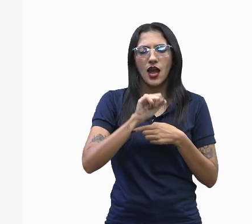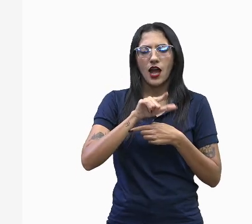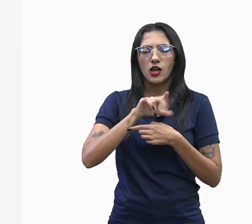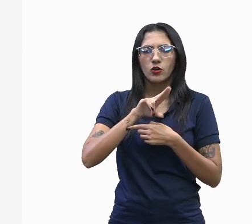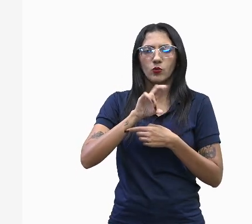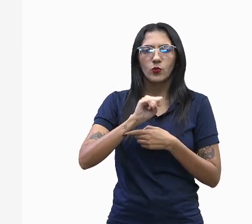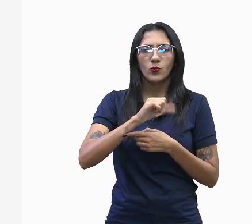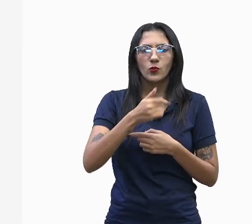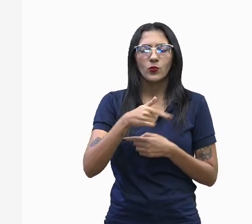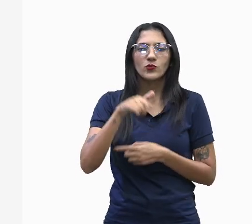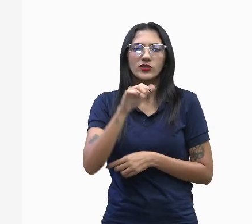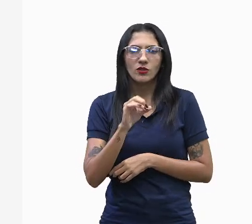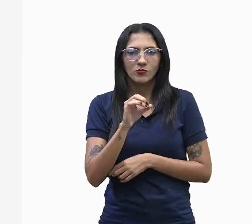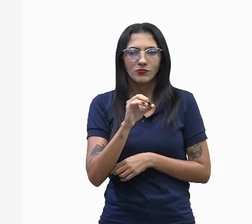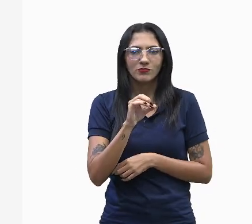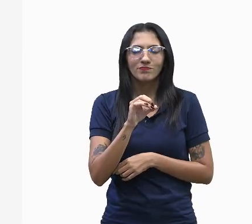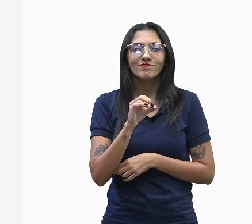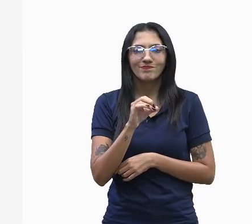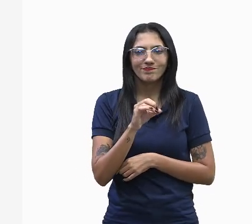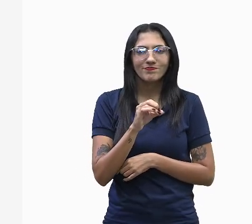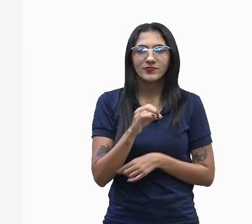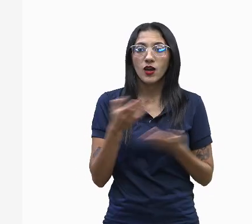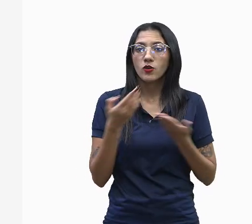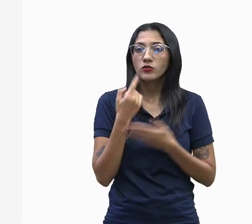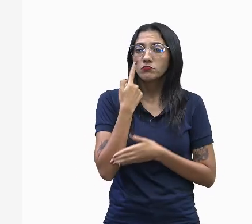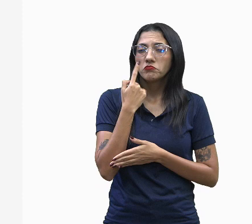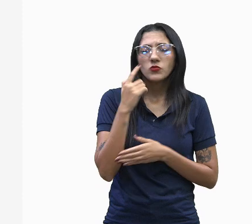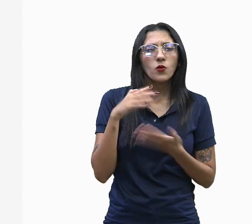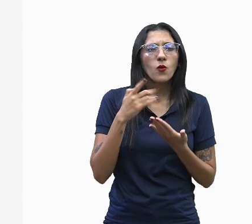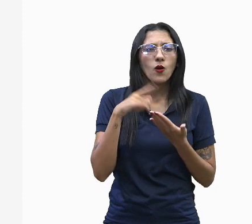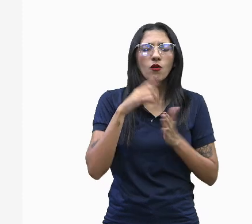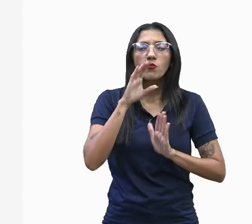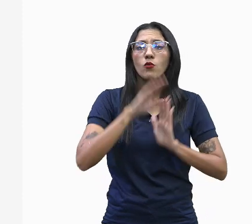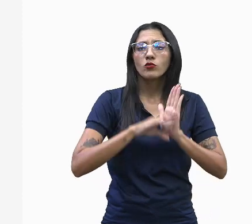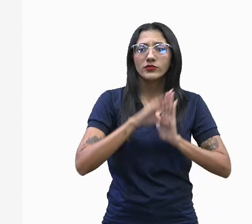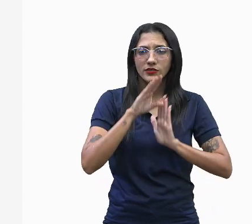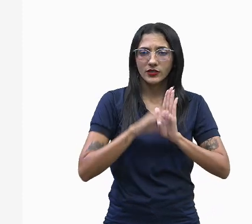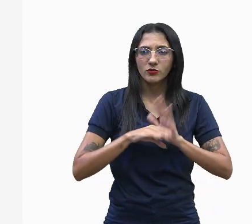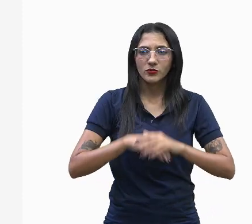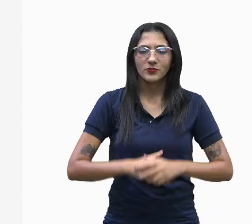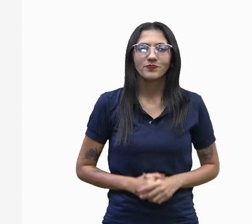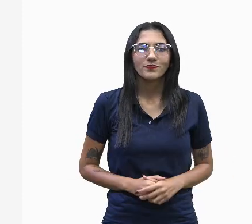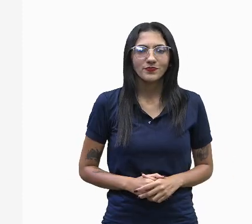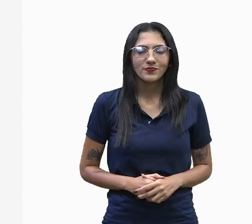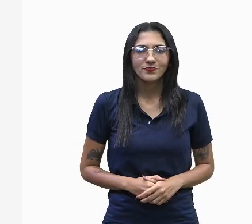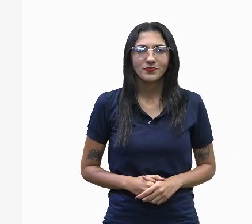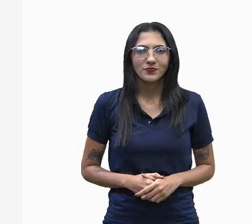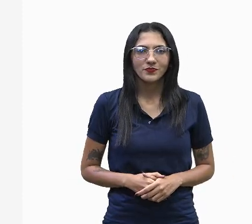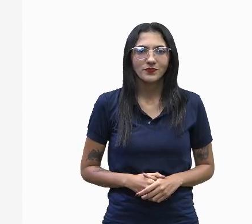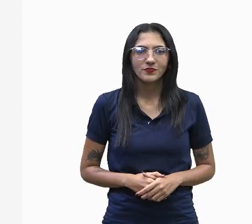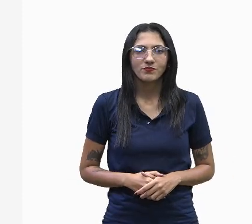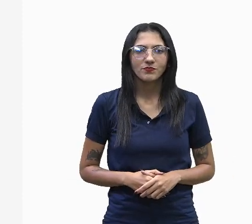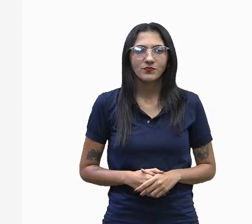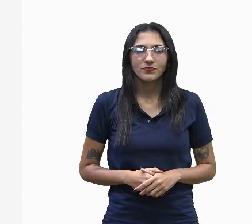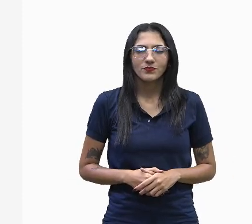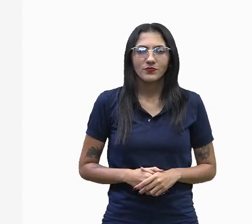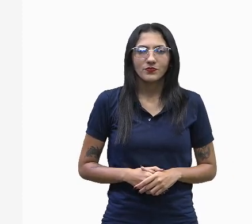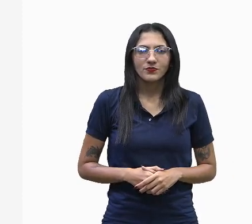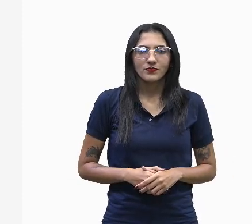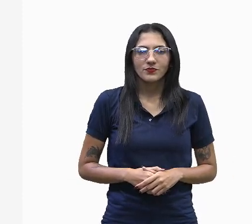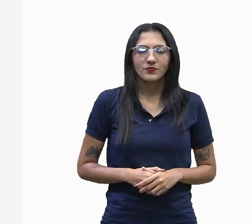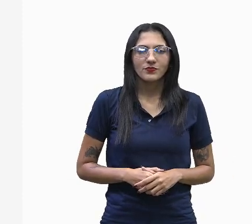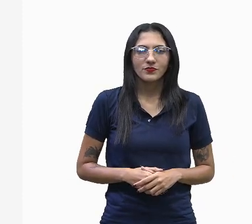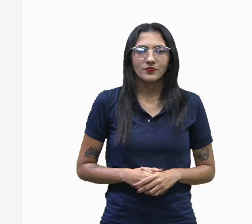Então, acompanhe aí o conceito de alusão. Então, a alusão, vamos